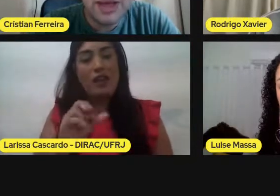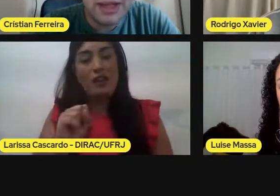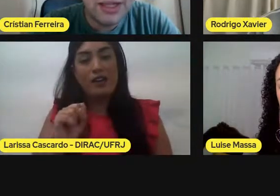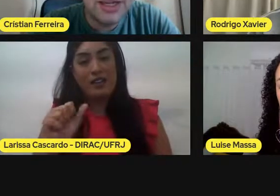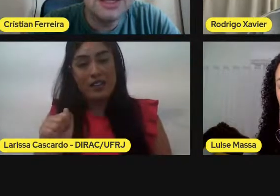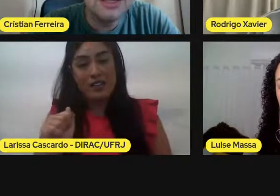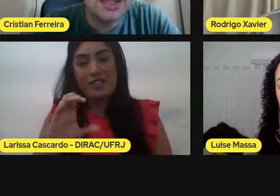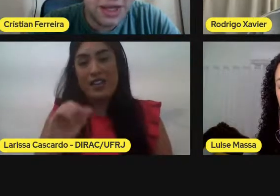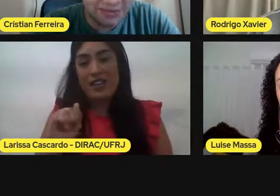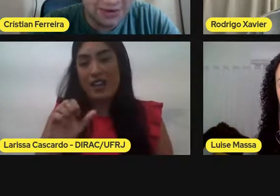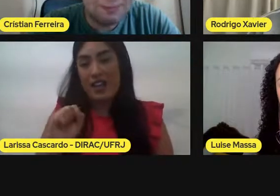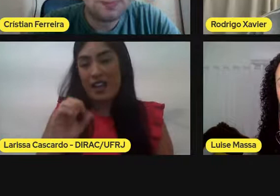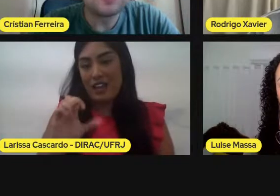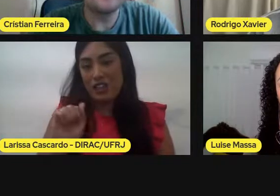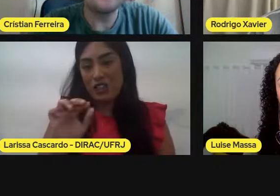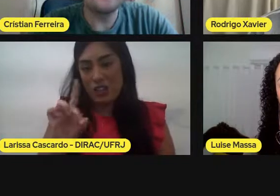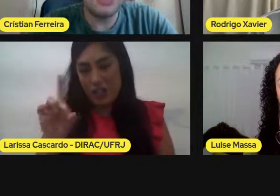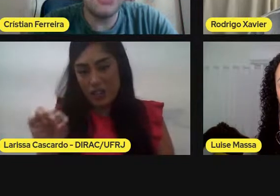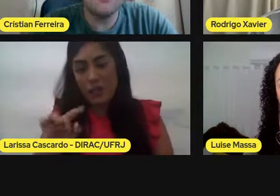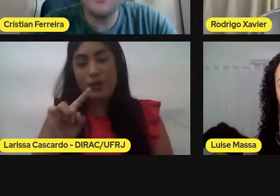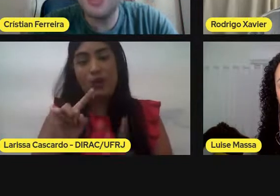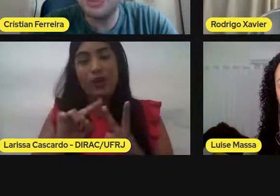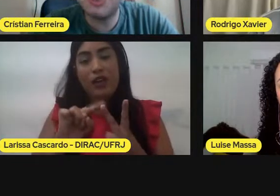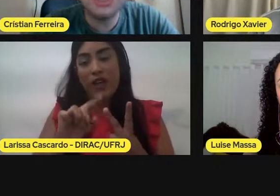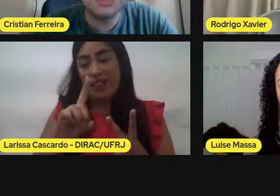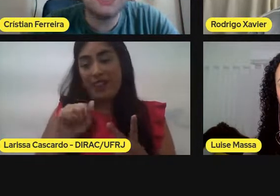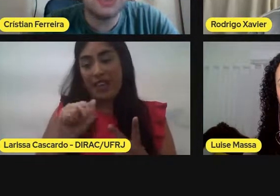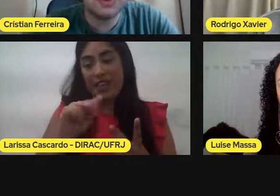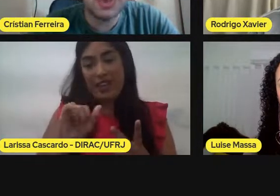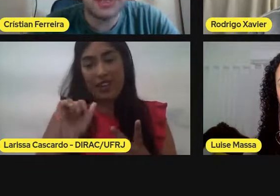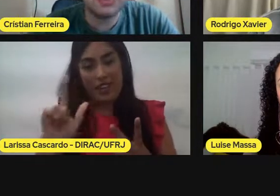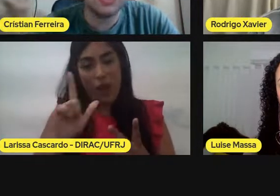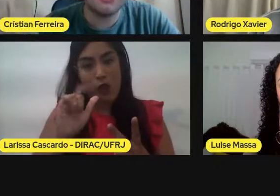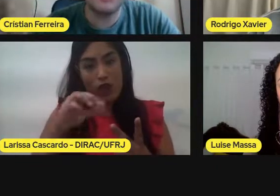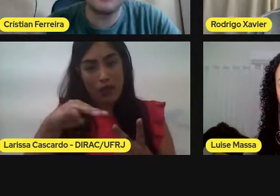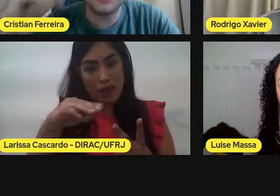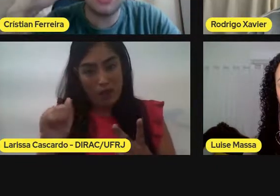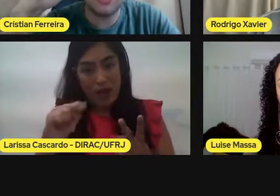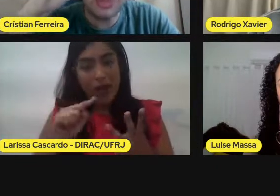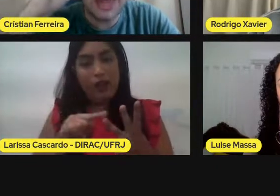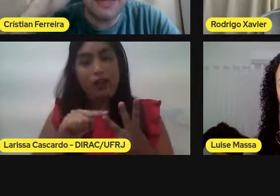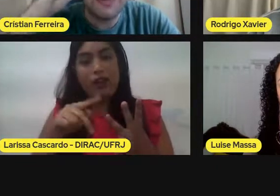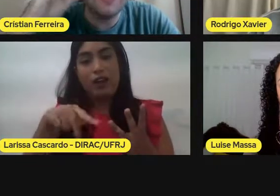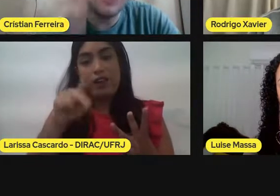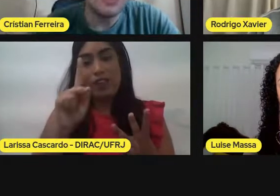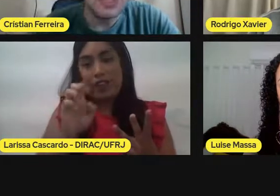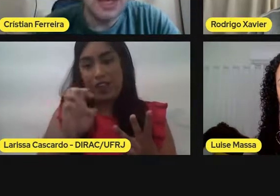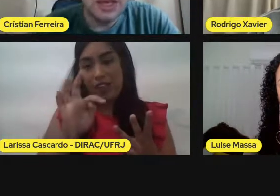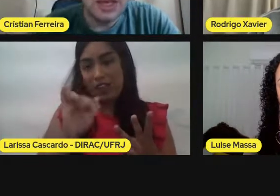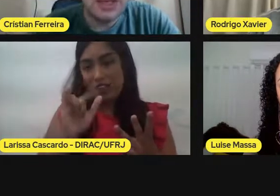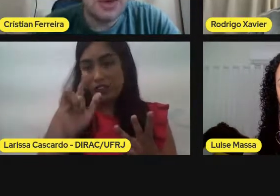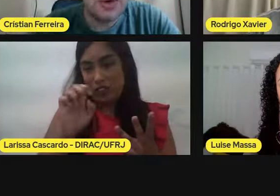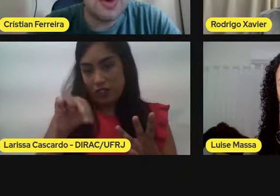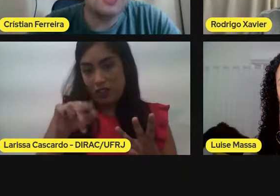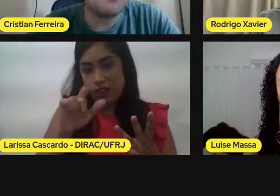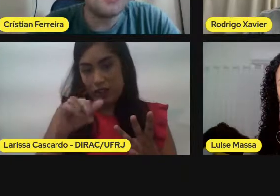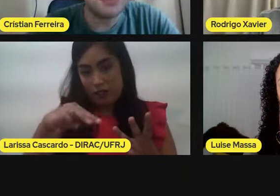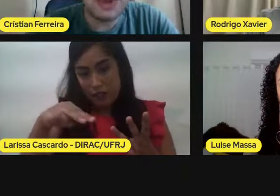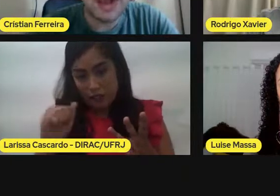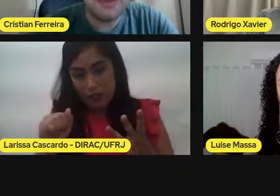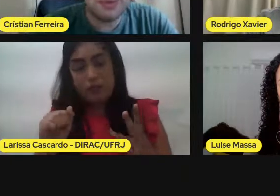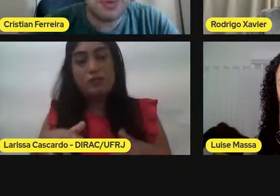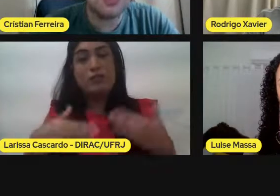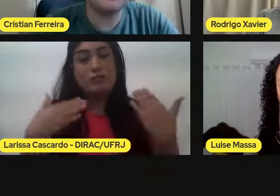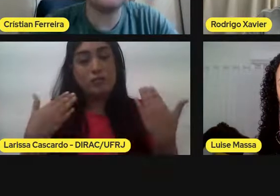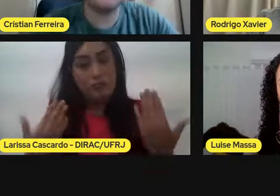e Kathleen de Lima. O formulário de presença vai ser colocado nos comentários, tá, ao longo da live. E então agora eu